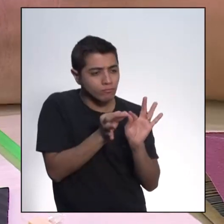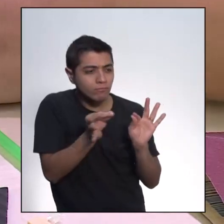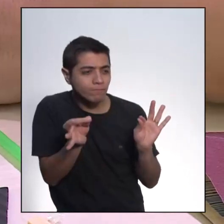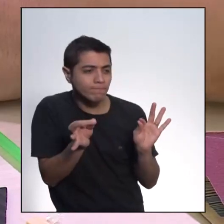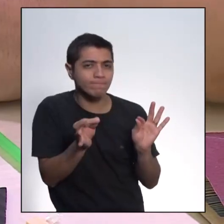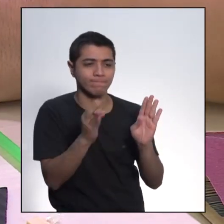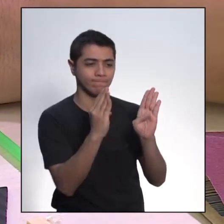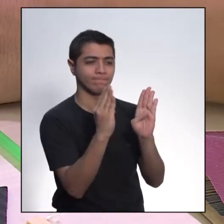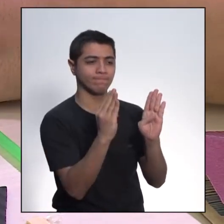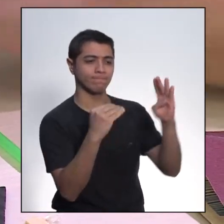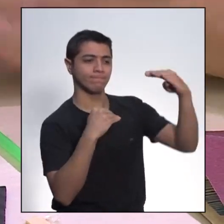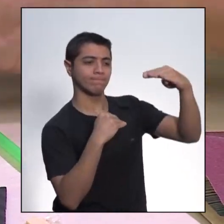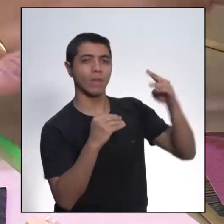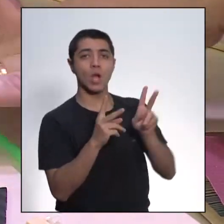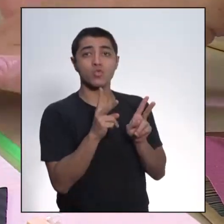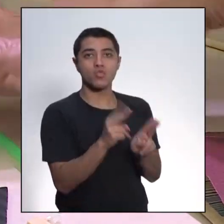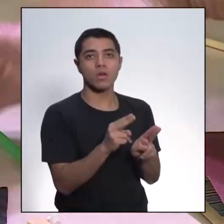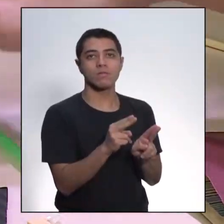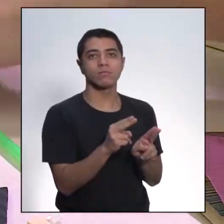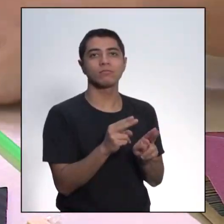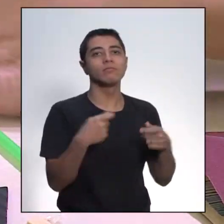Vou ajeitar aqui.